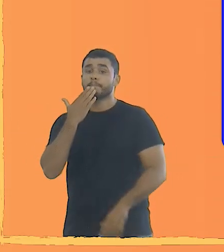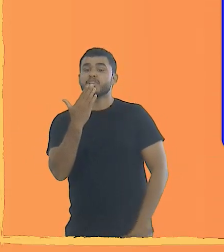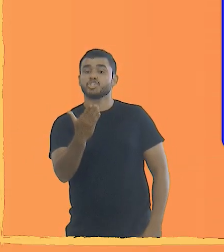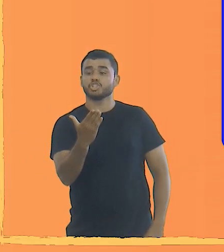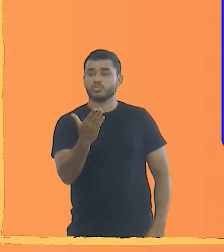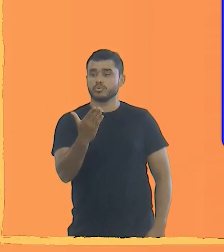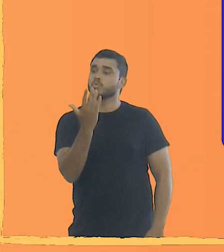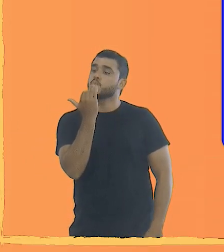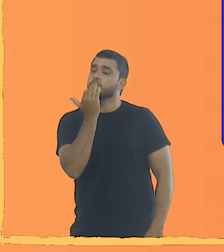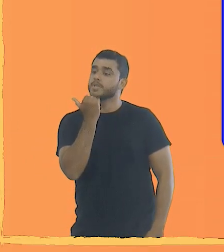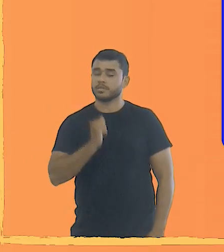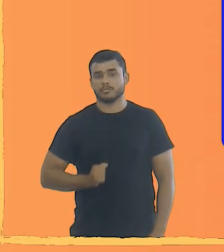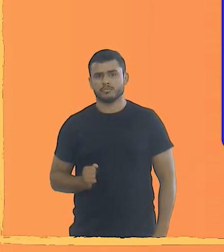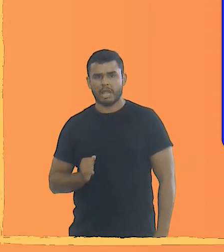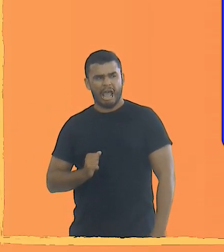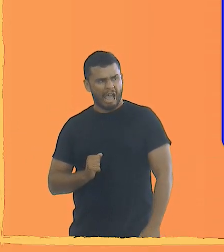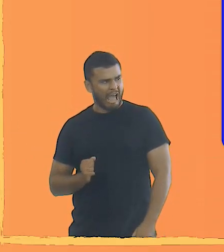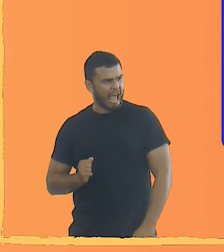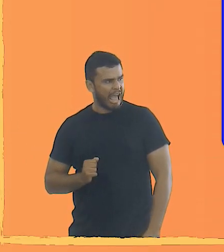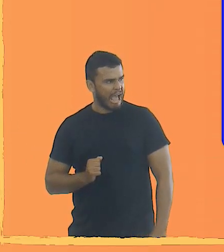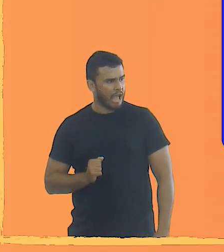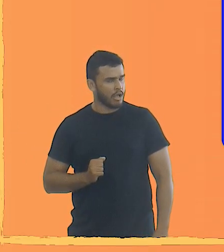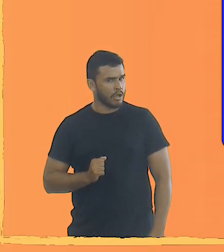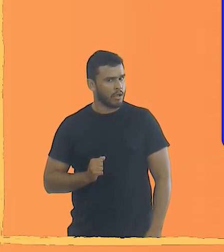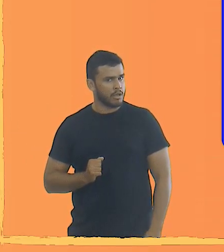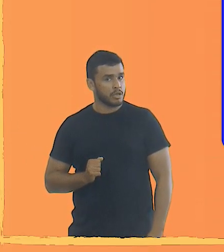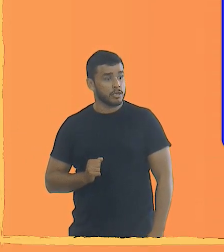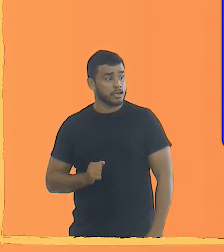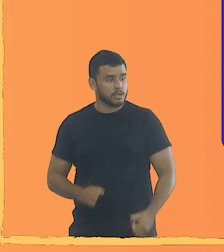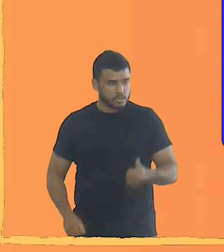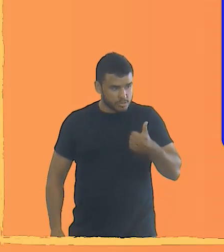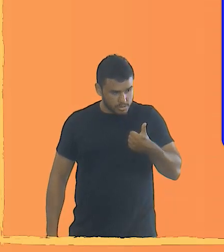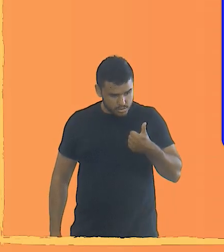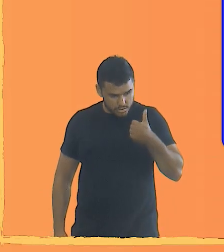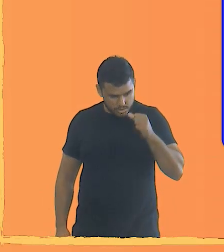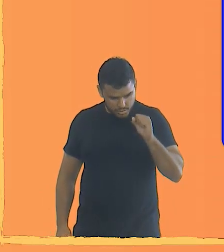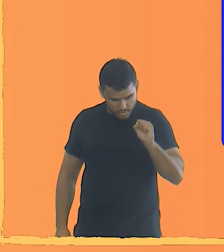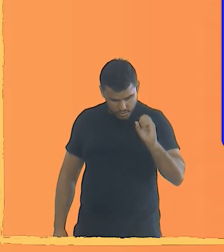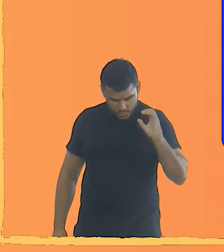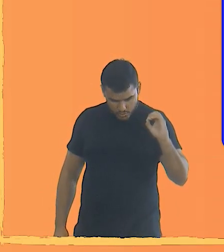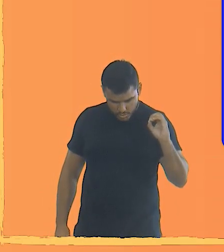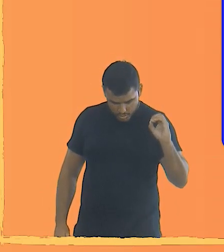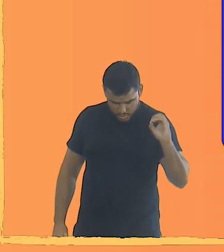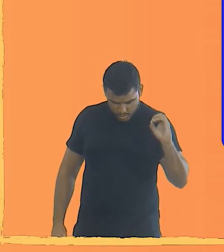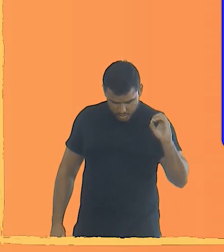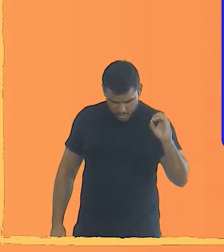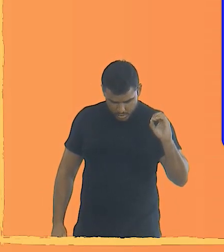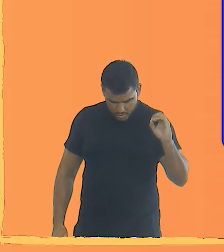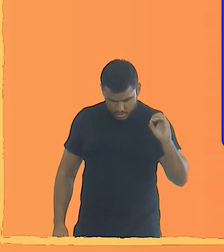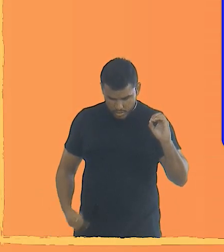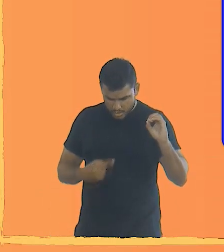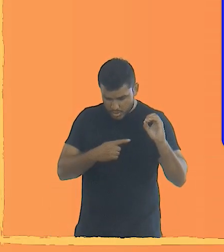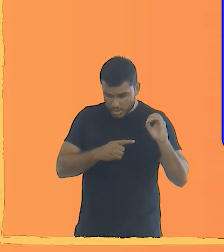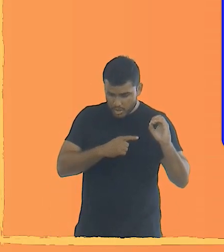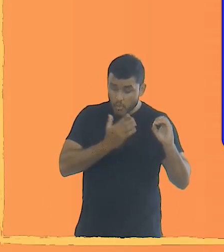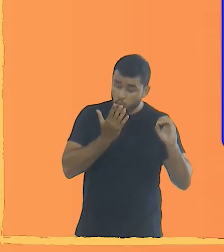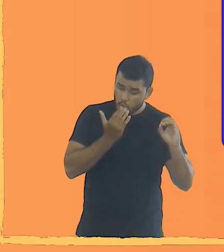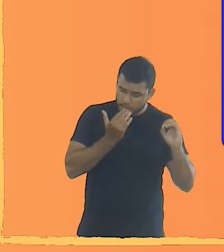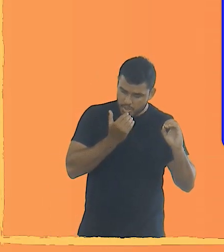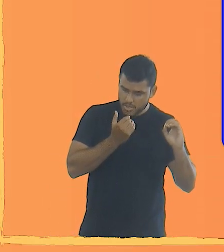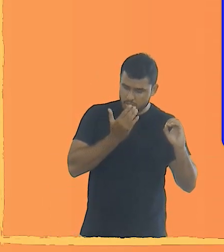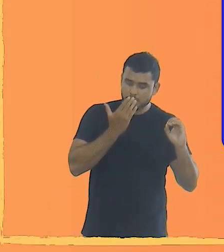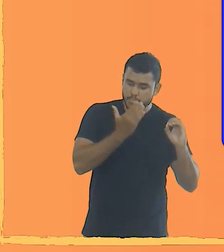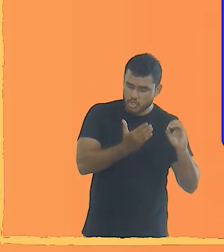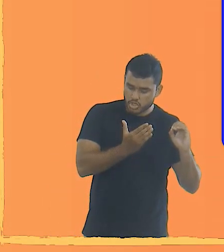foi, quantos clientes eu preciso para garantir que vai ter pedido repetido? O que é que eu